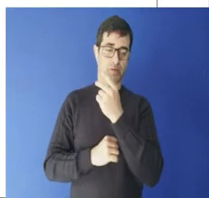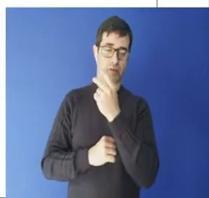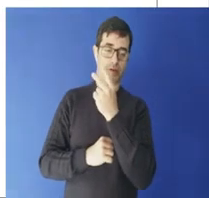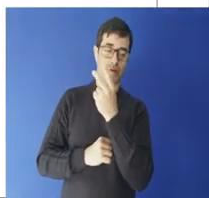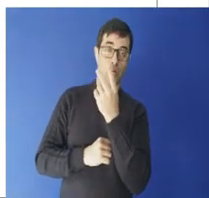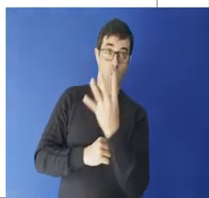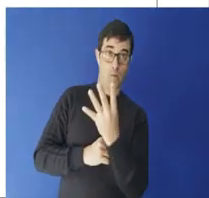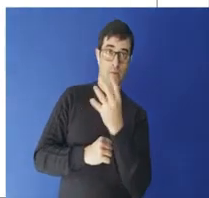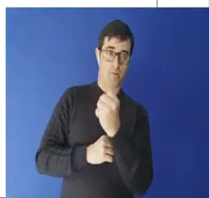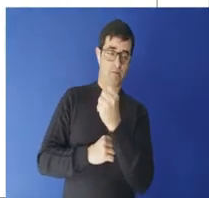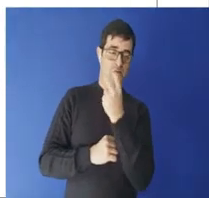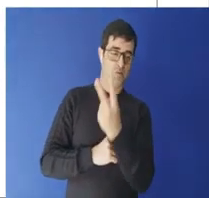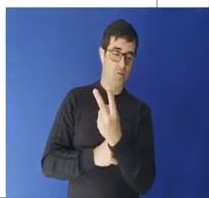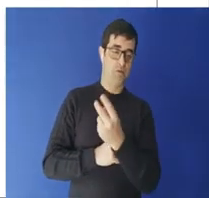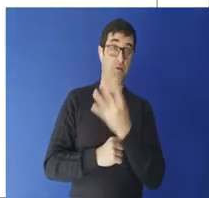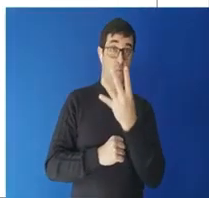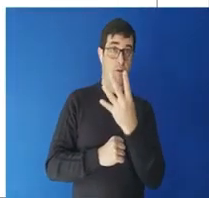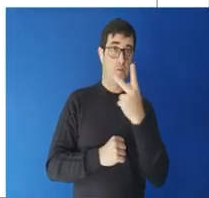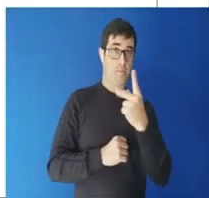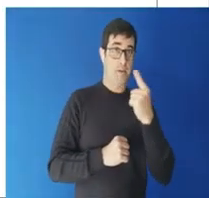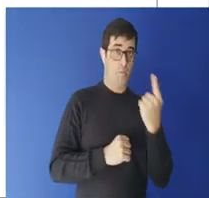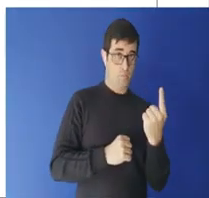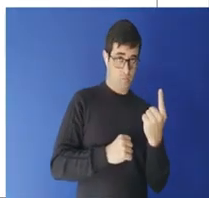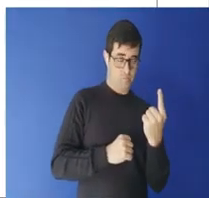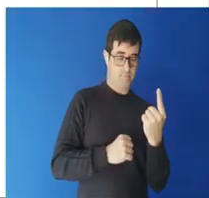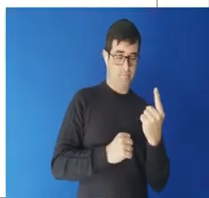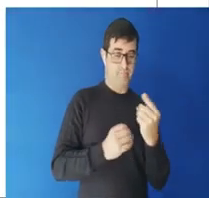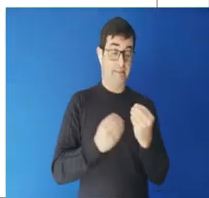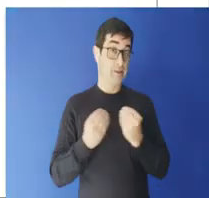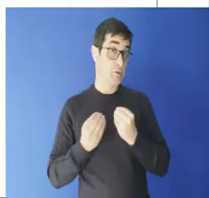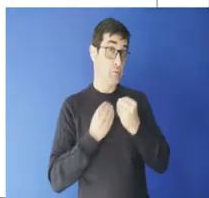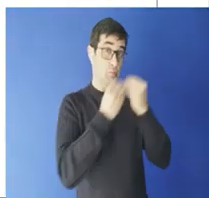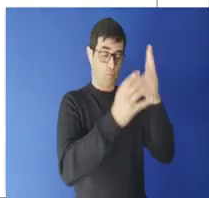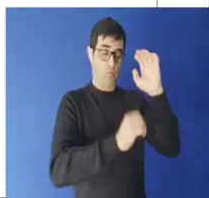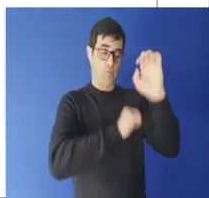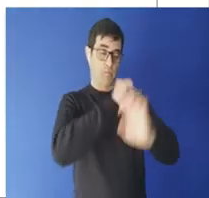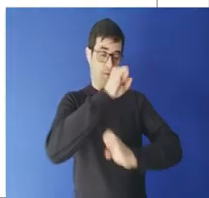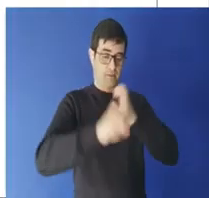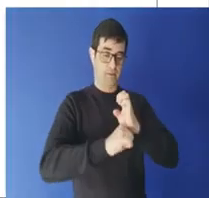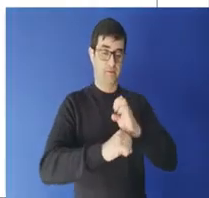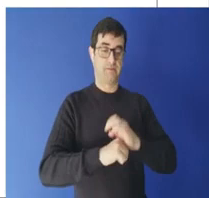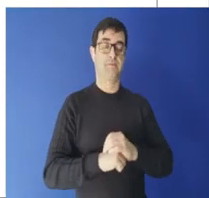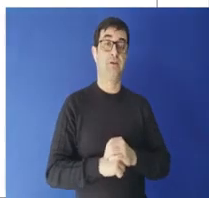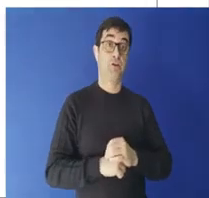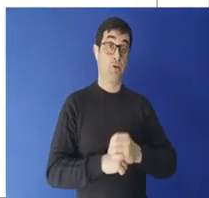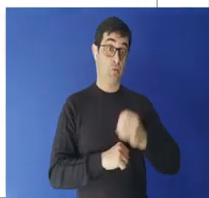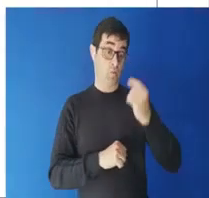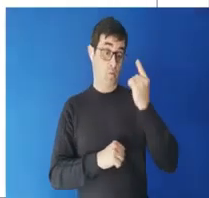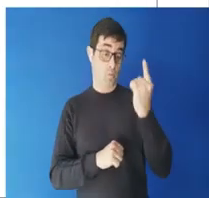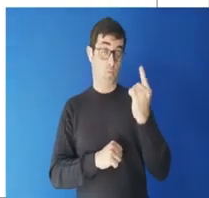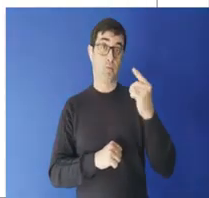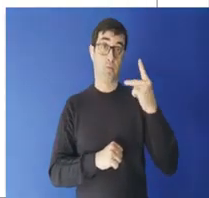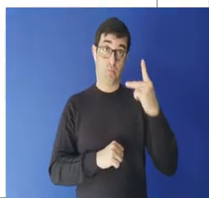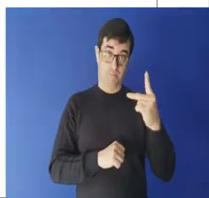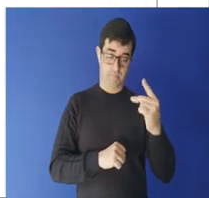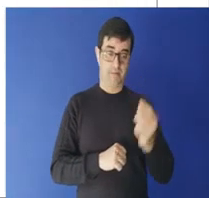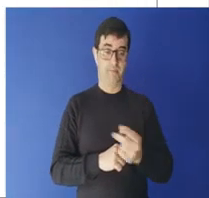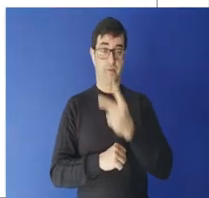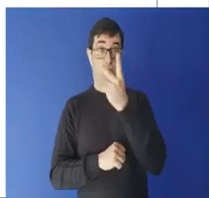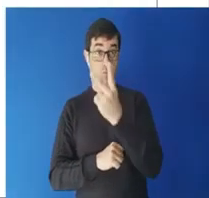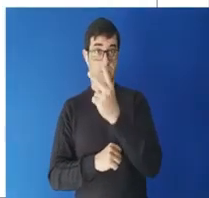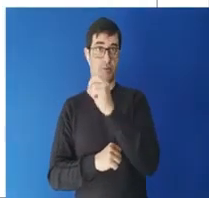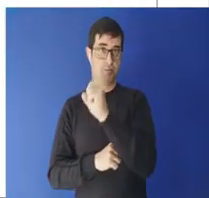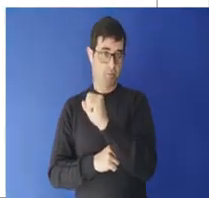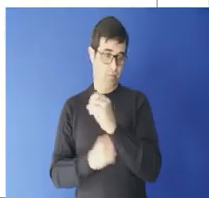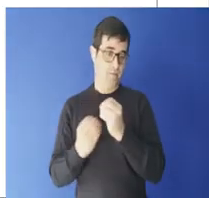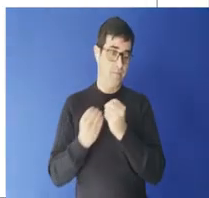4p1. Então, ele doando esses 3 elétrons, um do orbital p e 2 do orbital s, do nível 4,